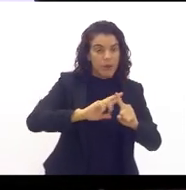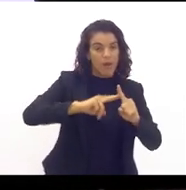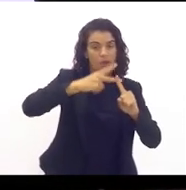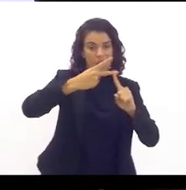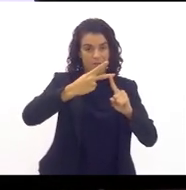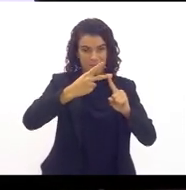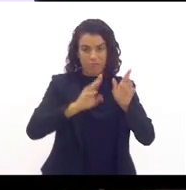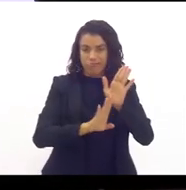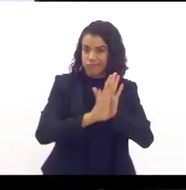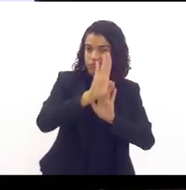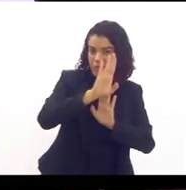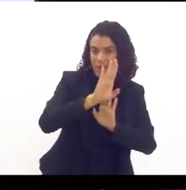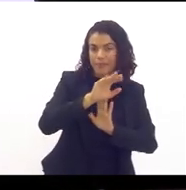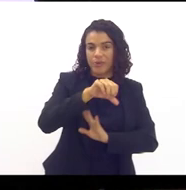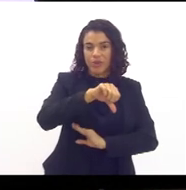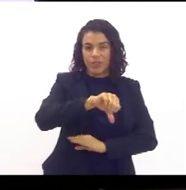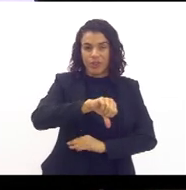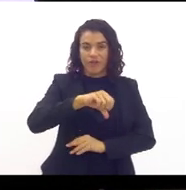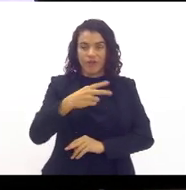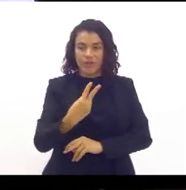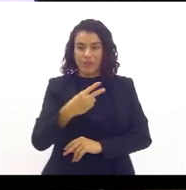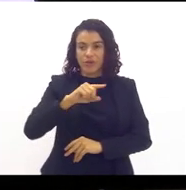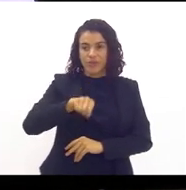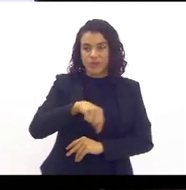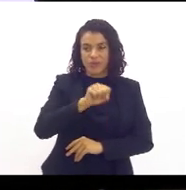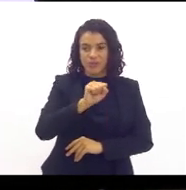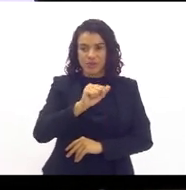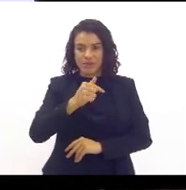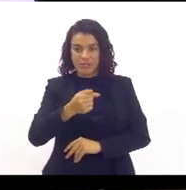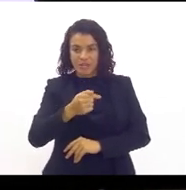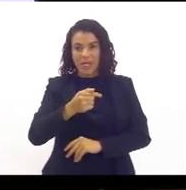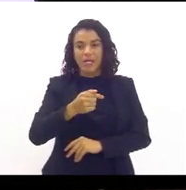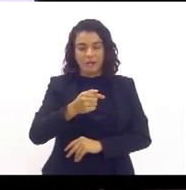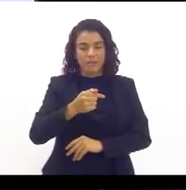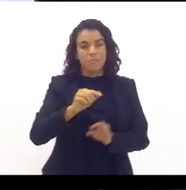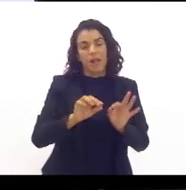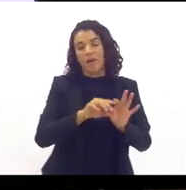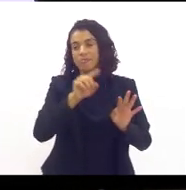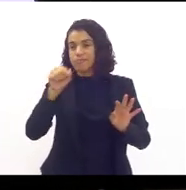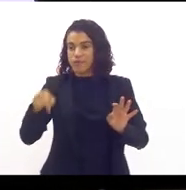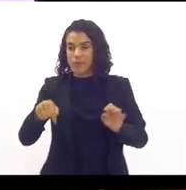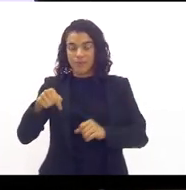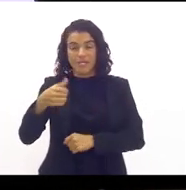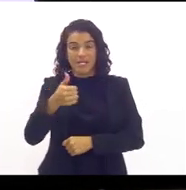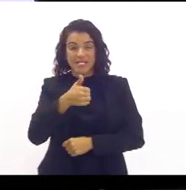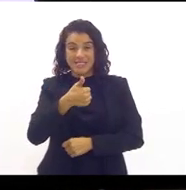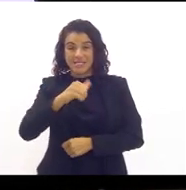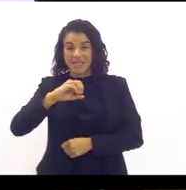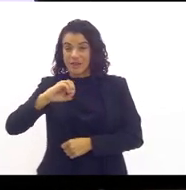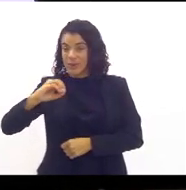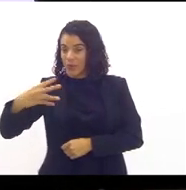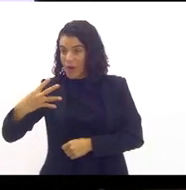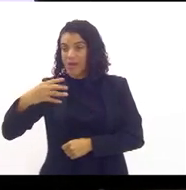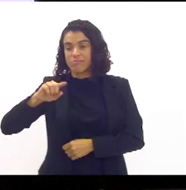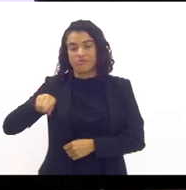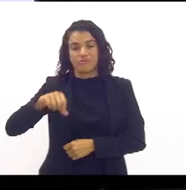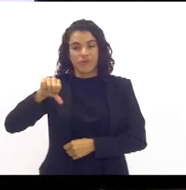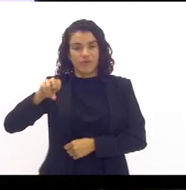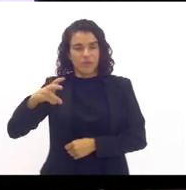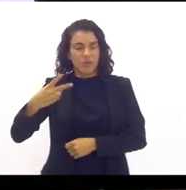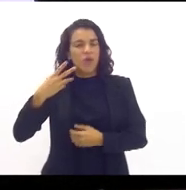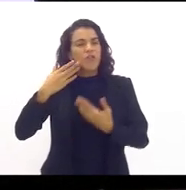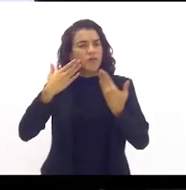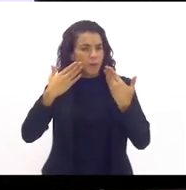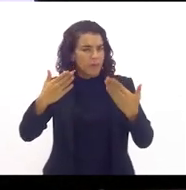né, de 92,87 milhões de metros cúbicos para 104,92, mas mais para frente eu vou mostrar